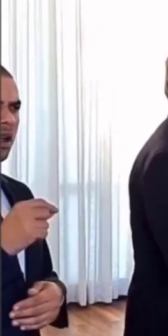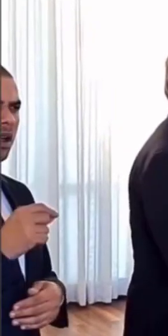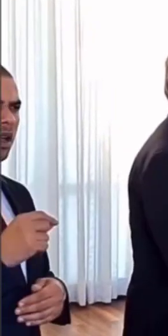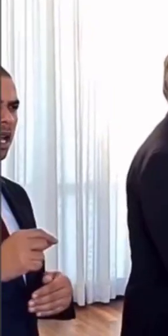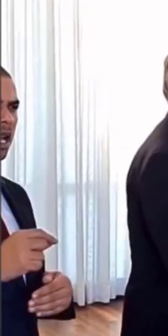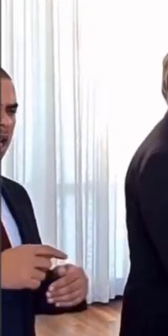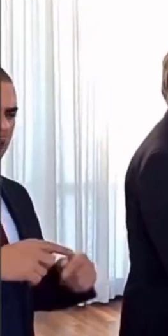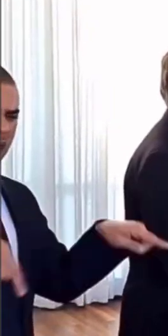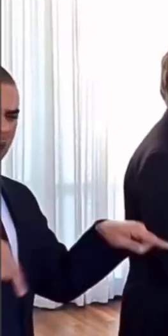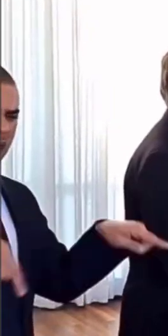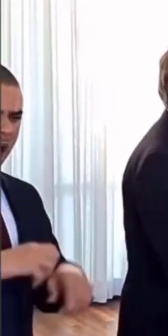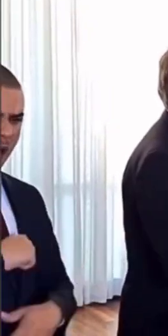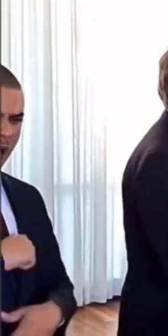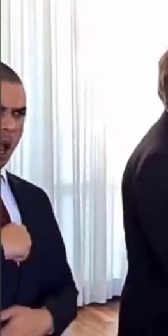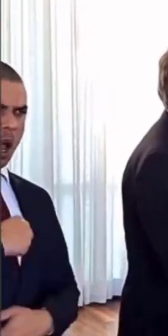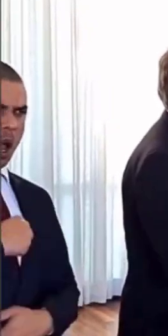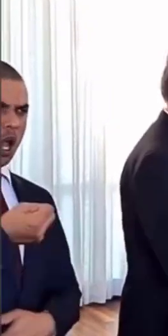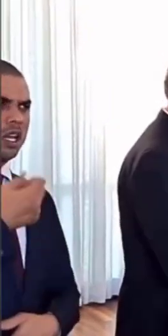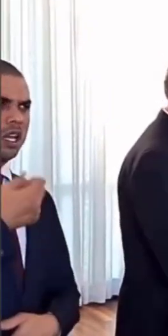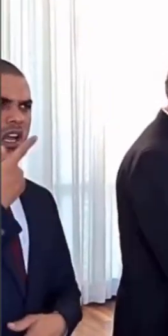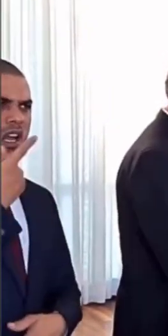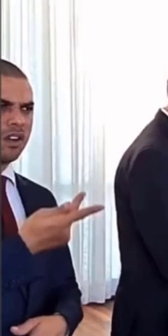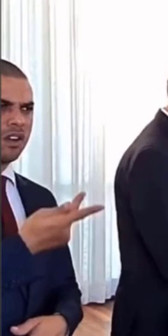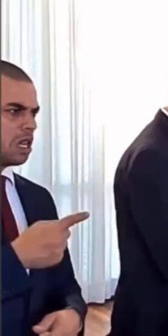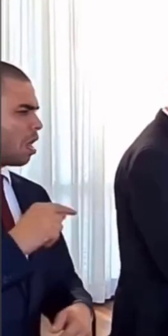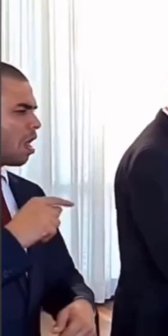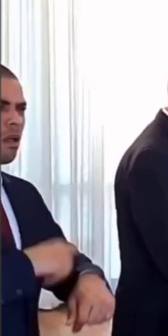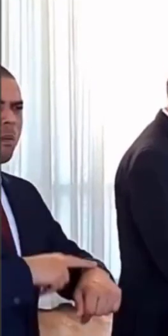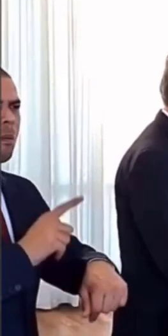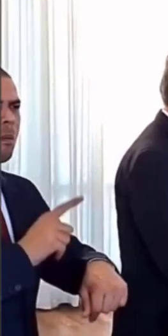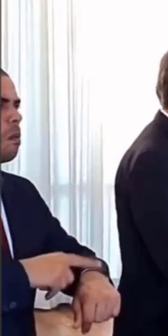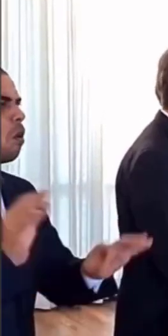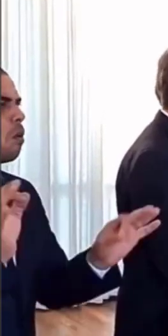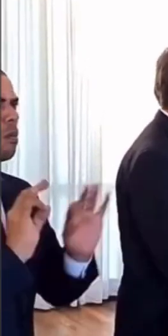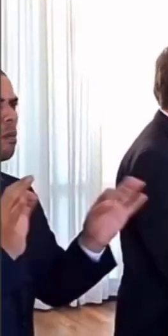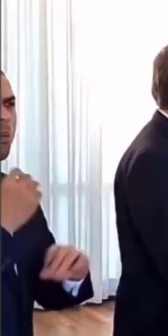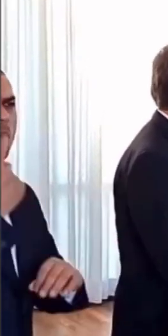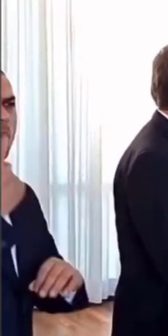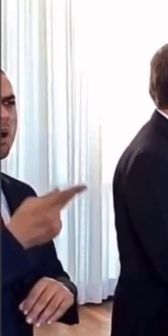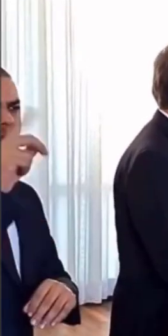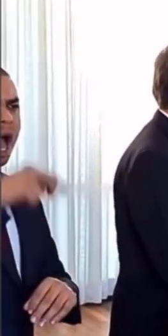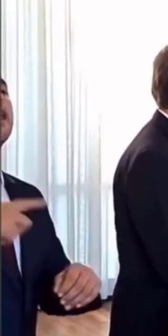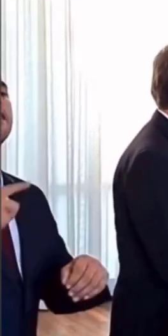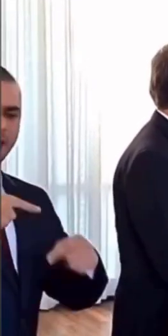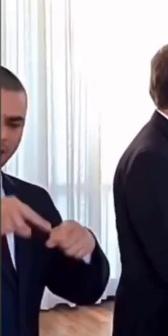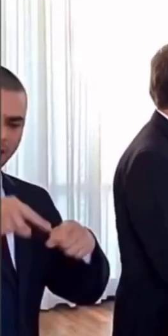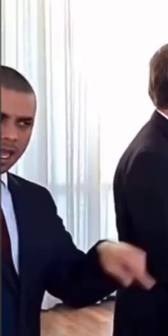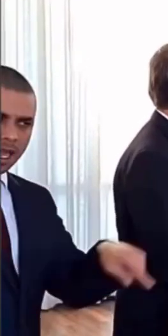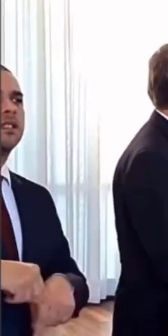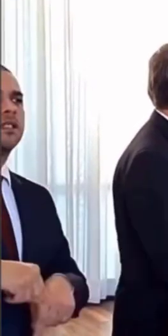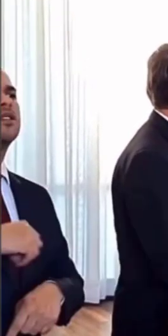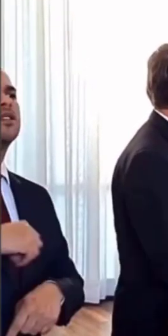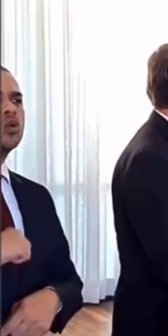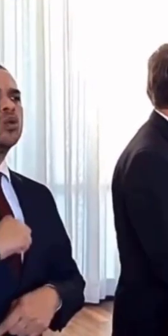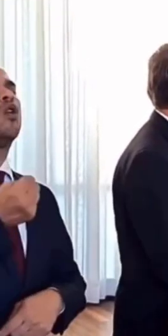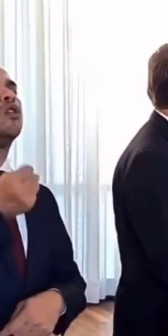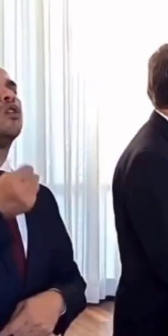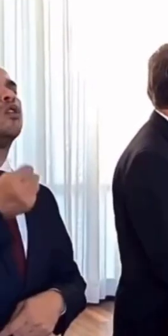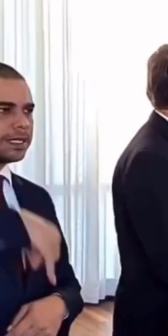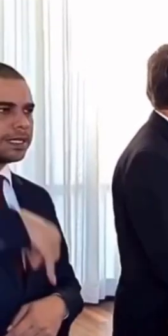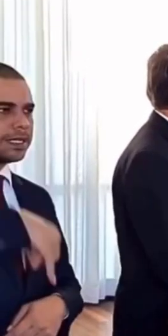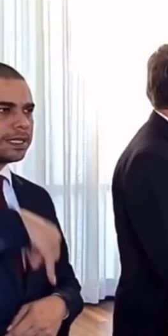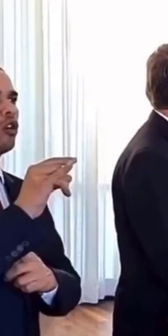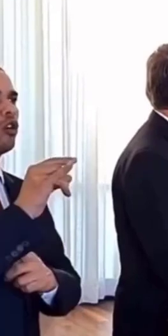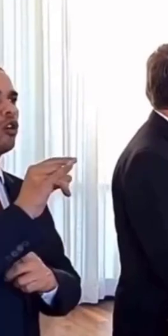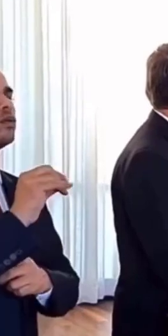E foi interferir em todos os ministérios. Ele quem defende a nação e tem nossa bandeira. Eu tenho